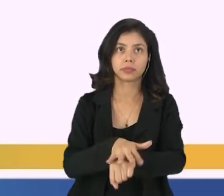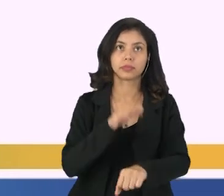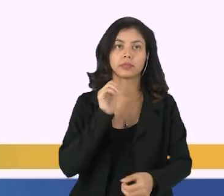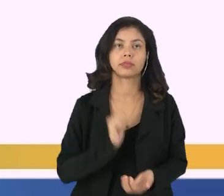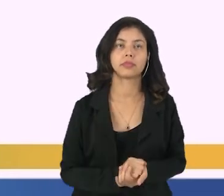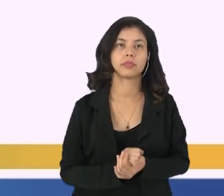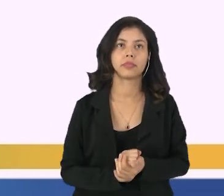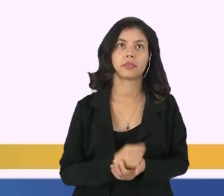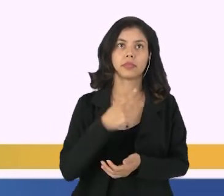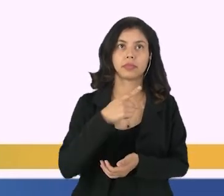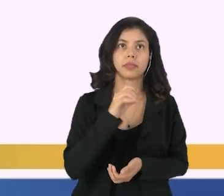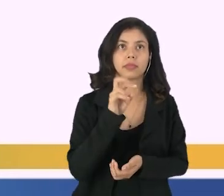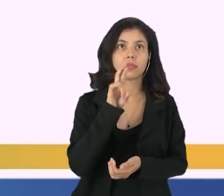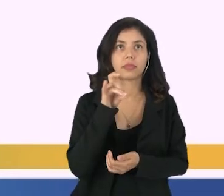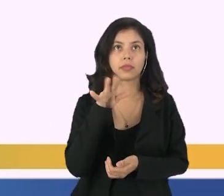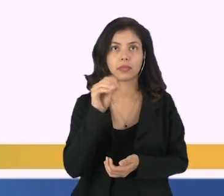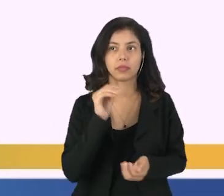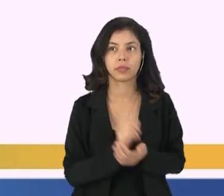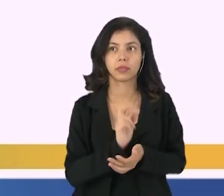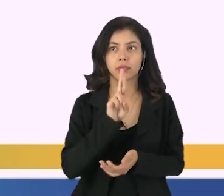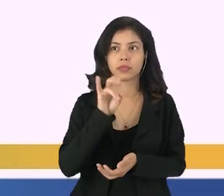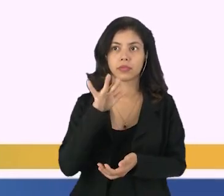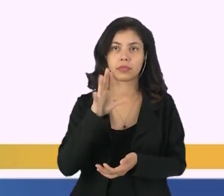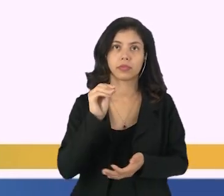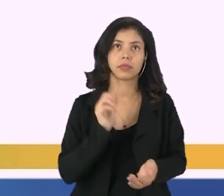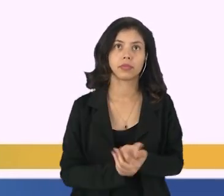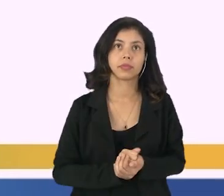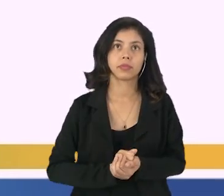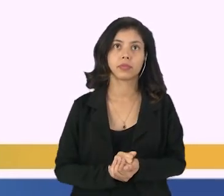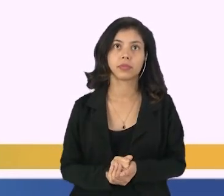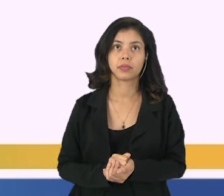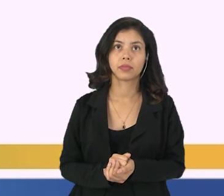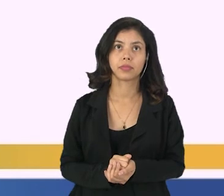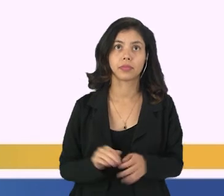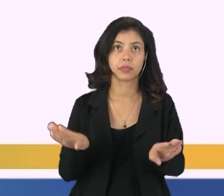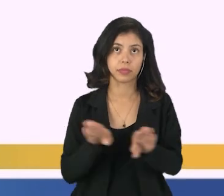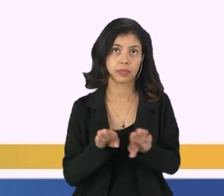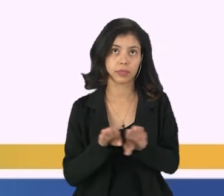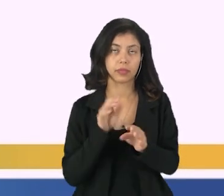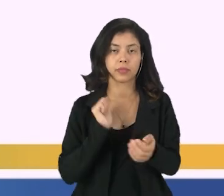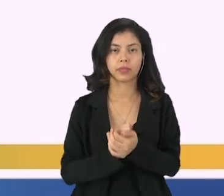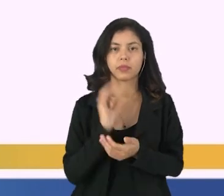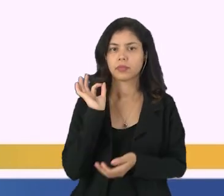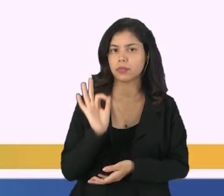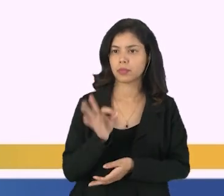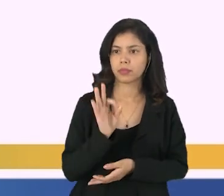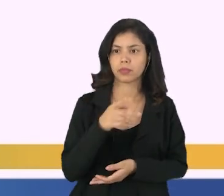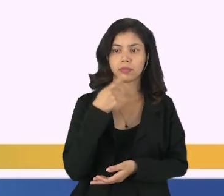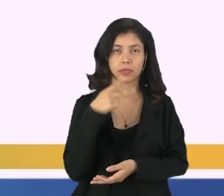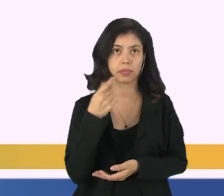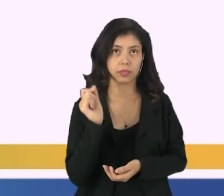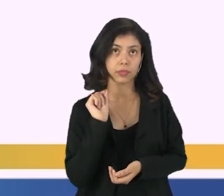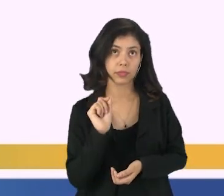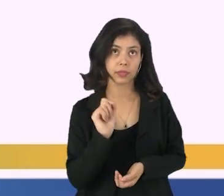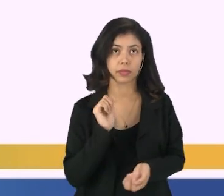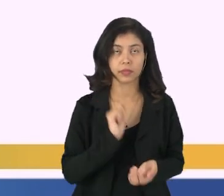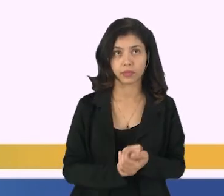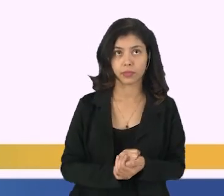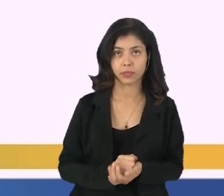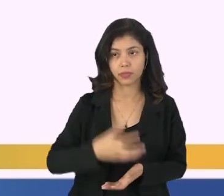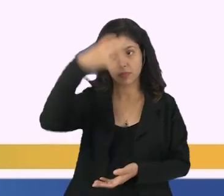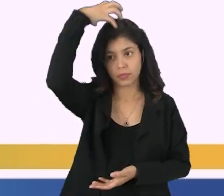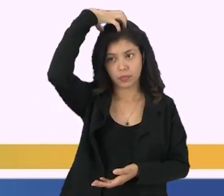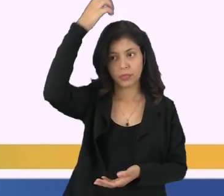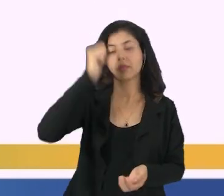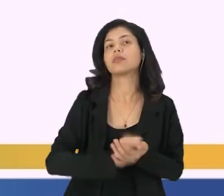o padroado régio, né, durante o período colonial brasileiro, é correto afirmar que a coroa portuguesa